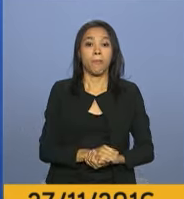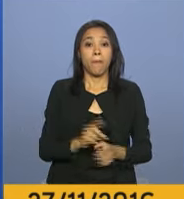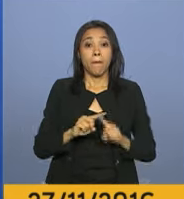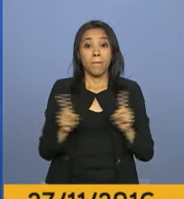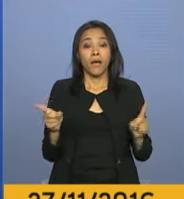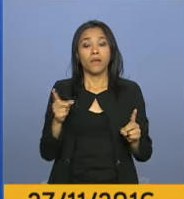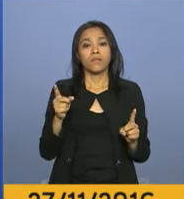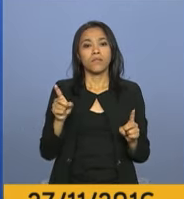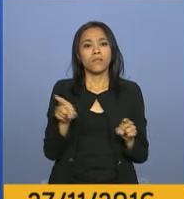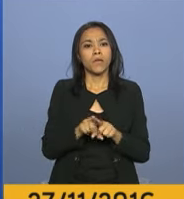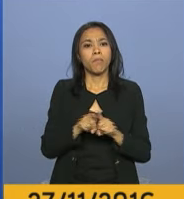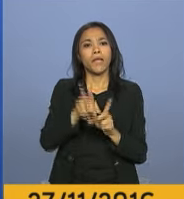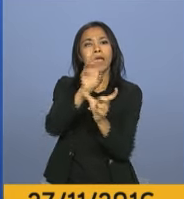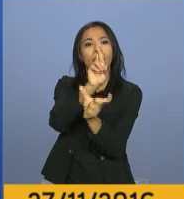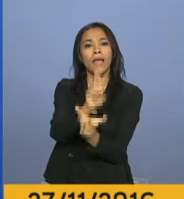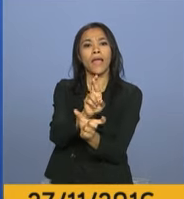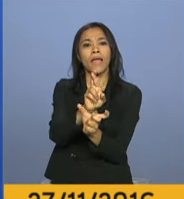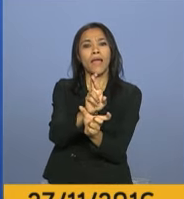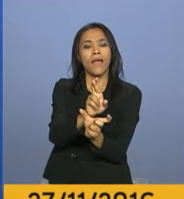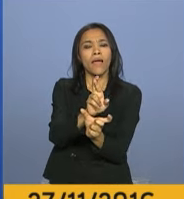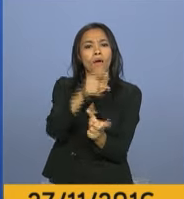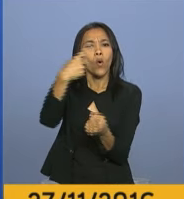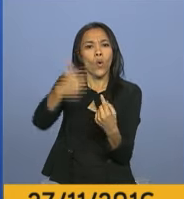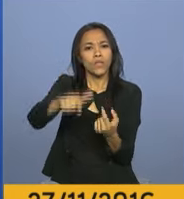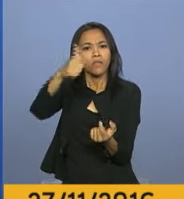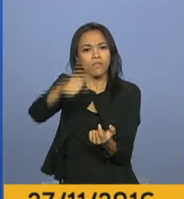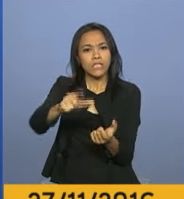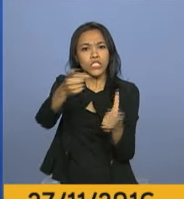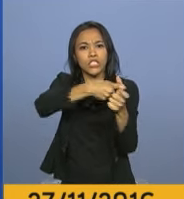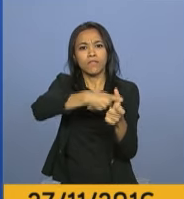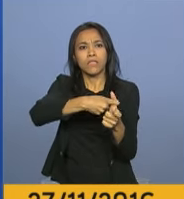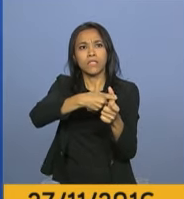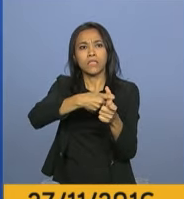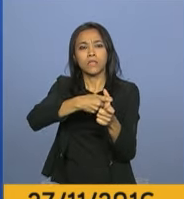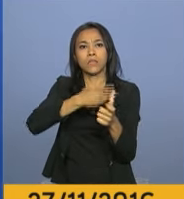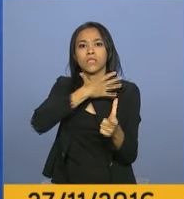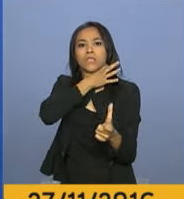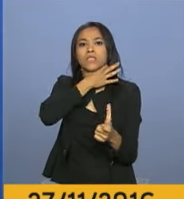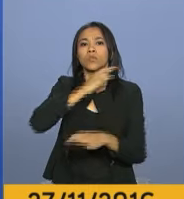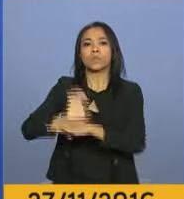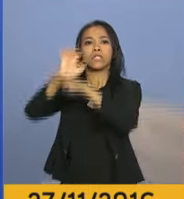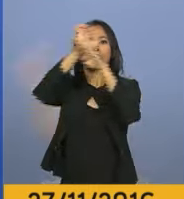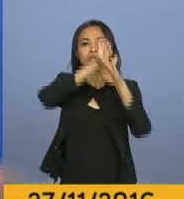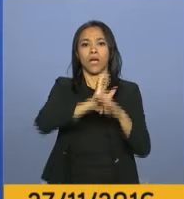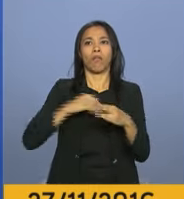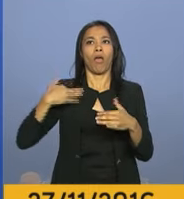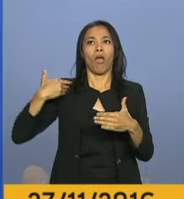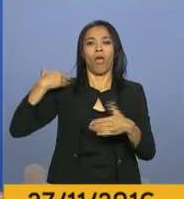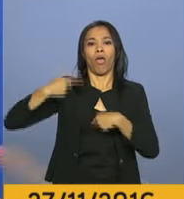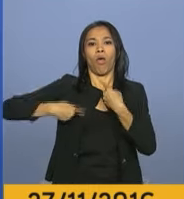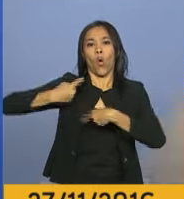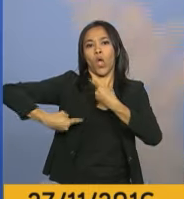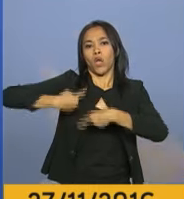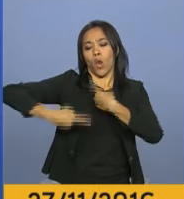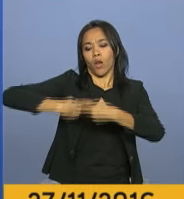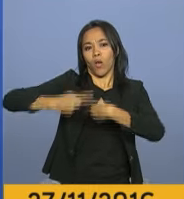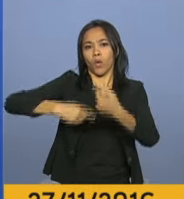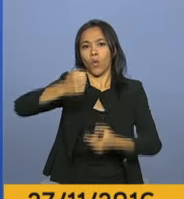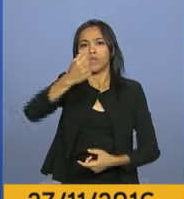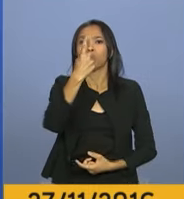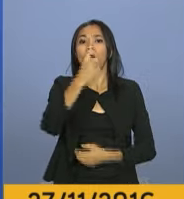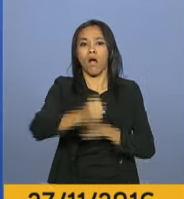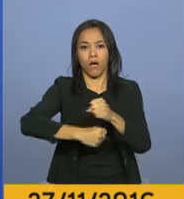mas verificou a repactuação da dívida dos estados. Isso era uma coisa que estava rodando há mais ou menos quase um ano e não se